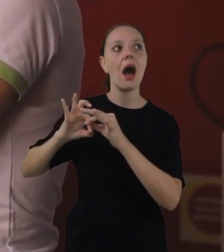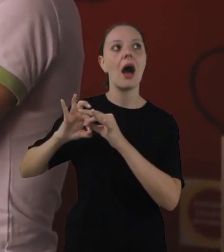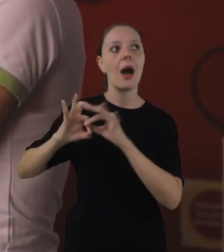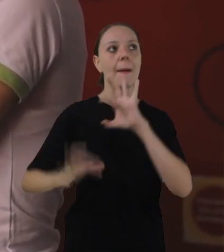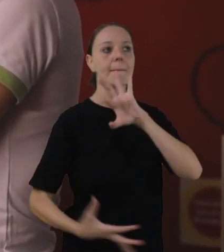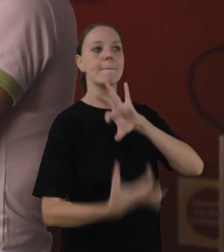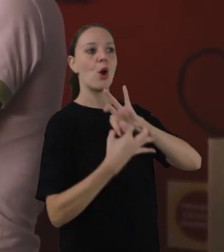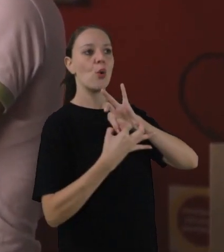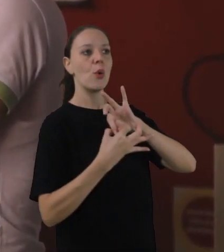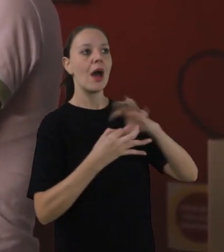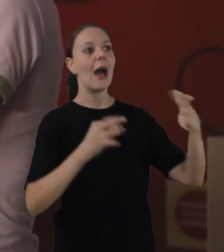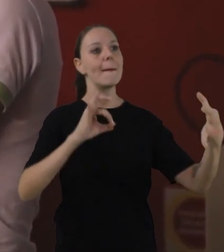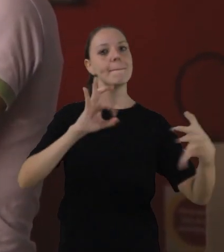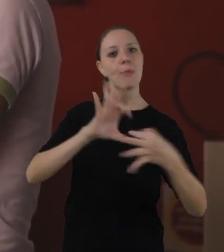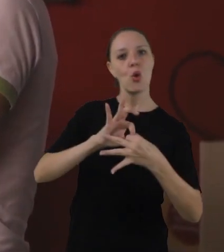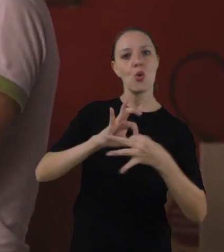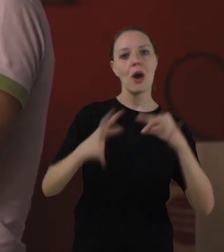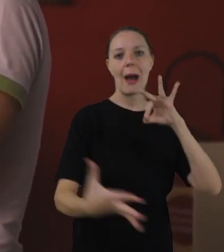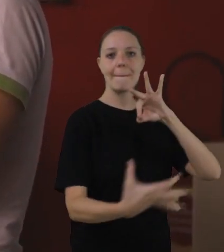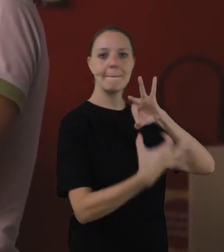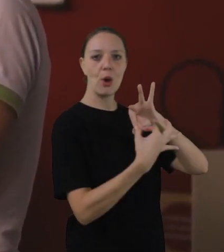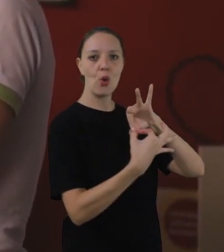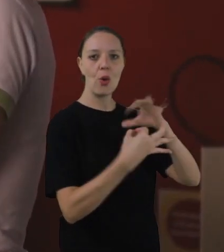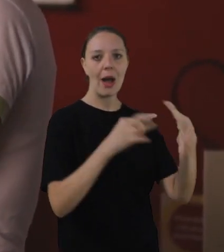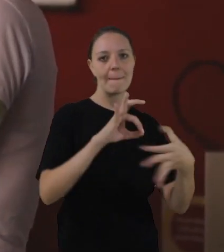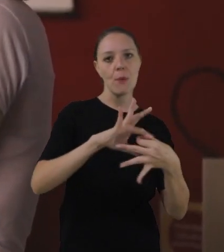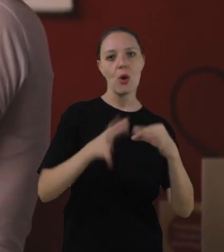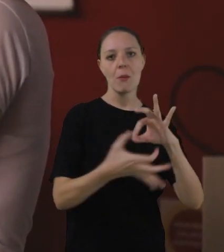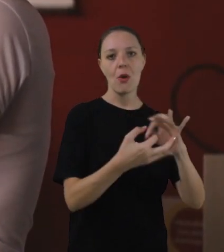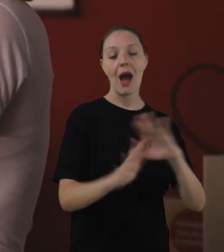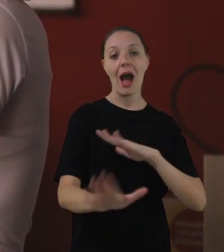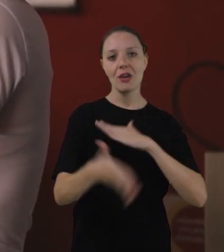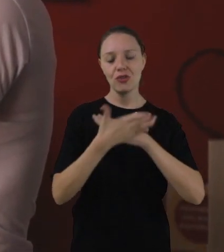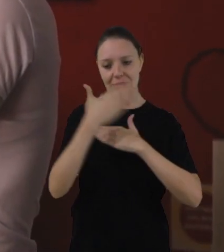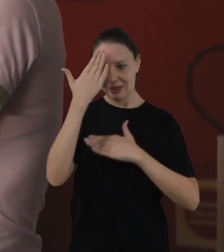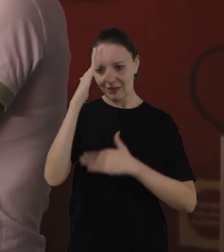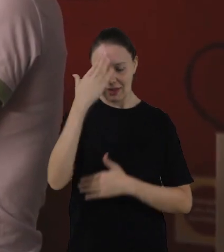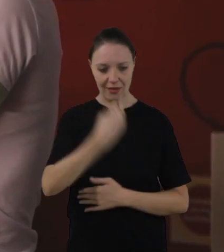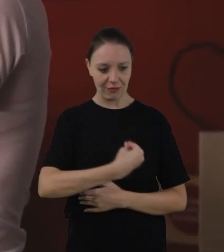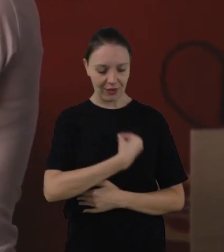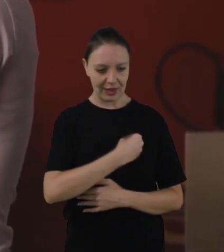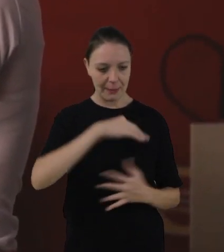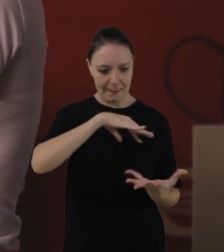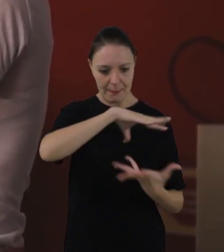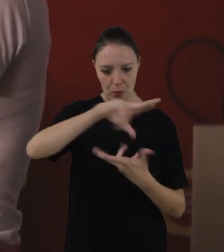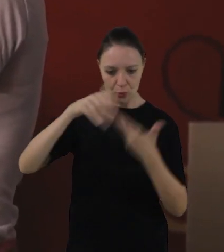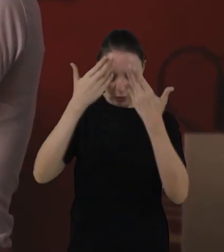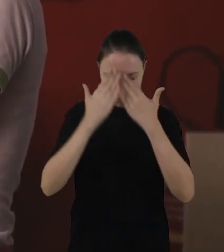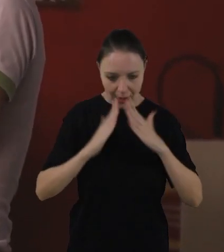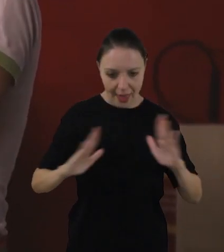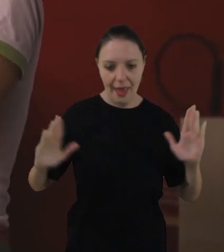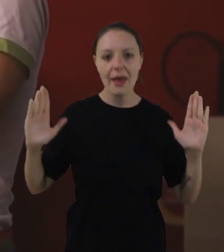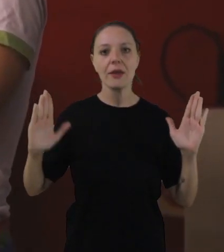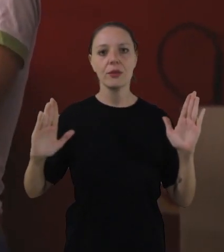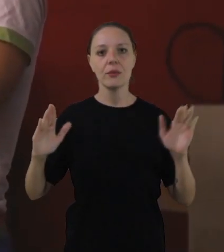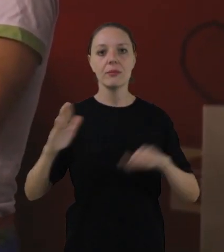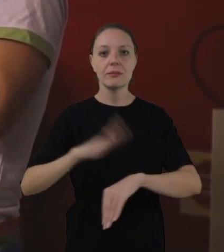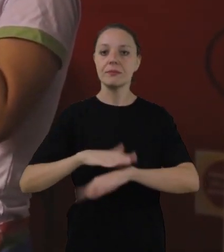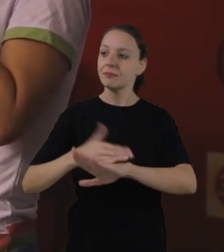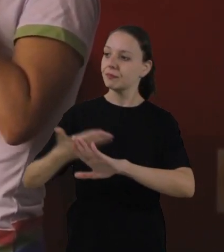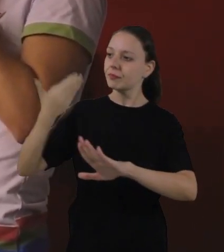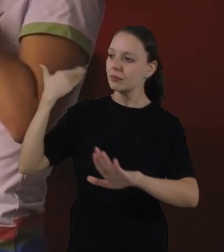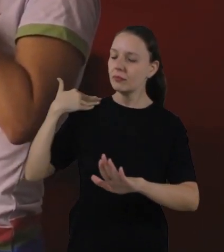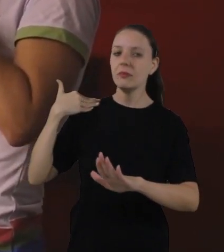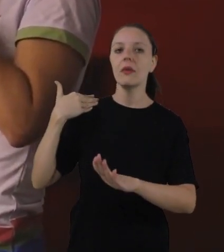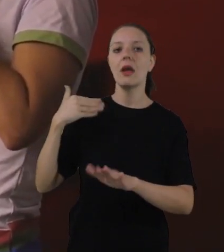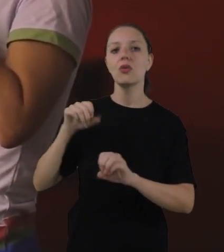temos e a forma que entendemos a nossa própria vida. Nos tempos antigos, a educação nasceu para buscarmos o que é a verdade. Então,